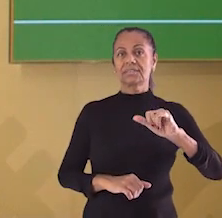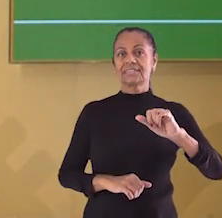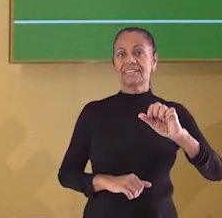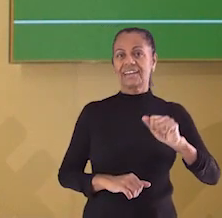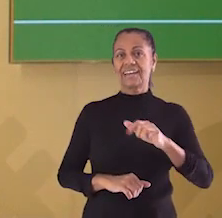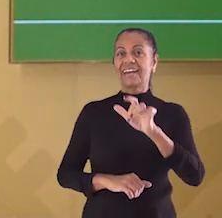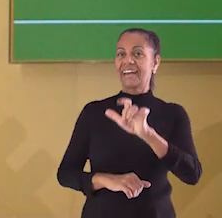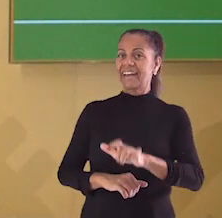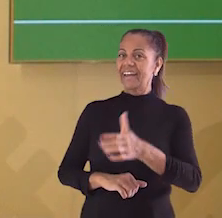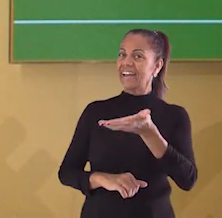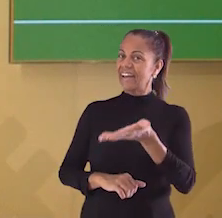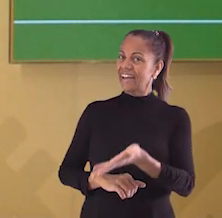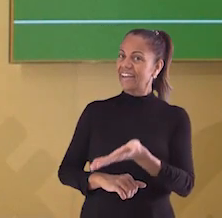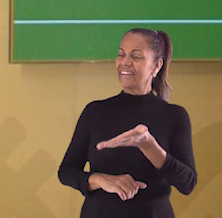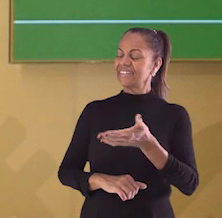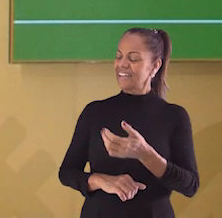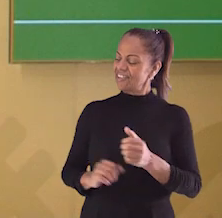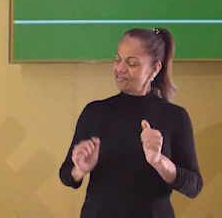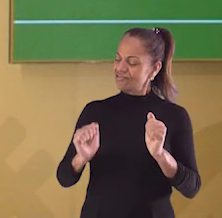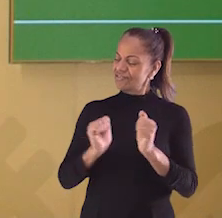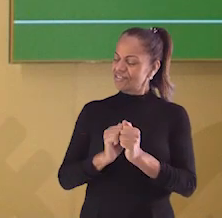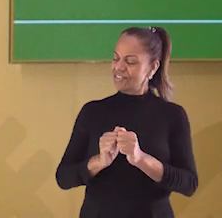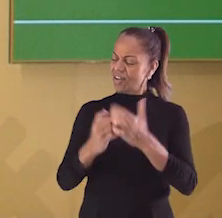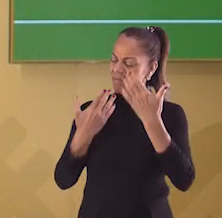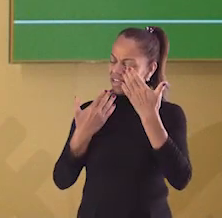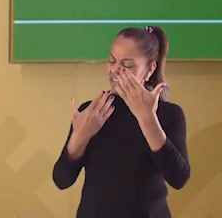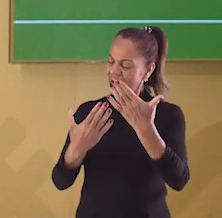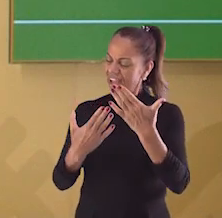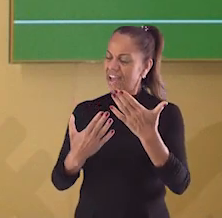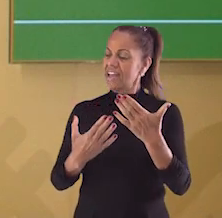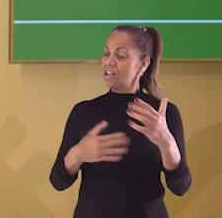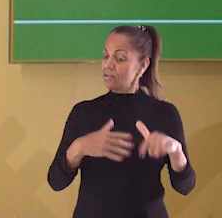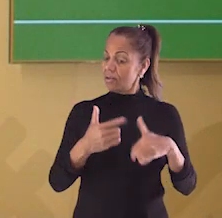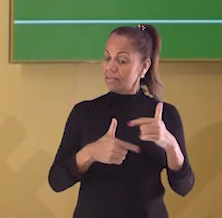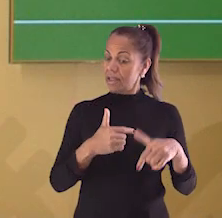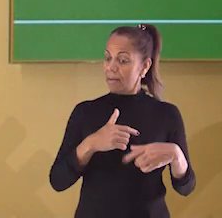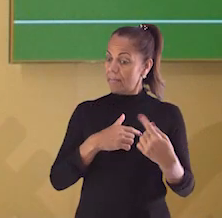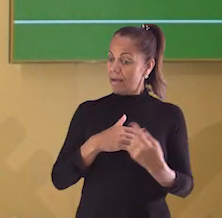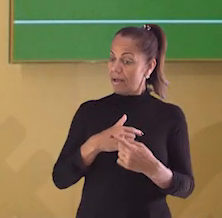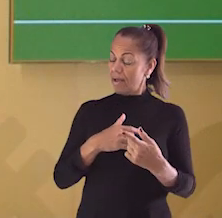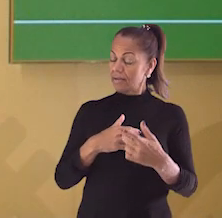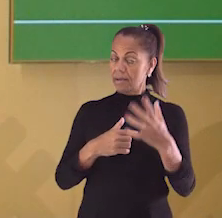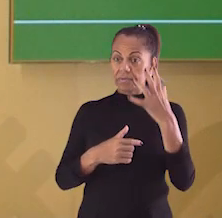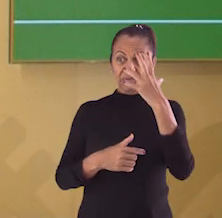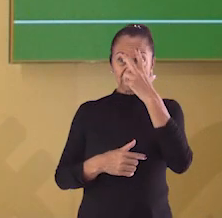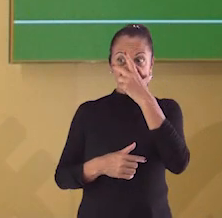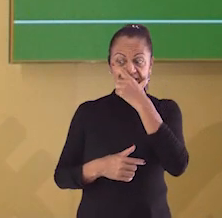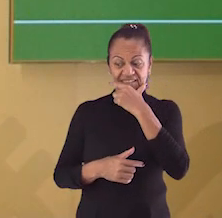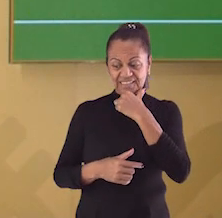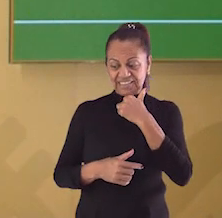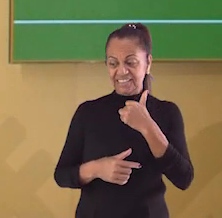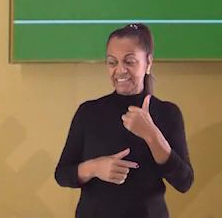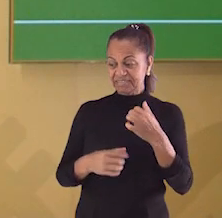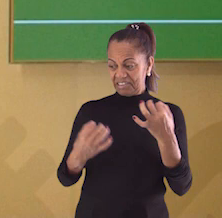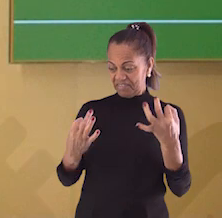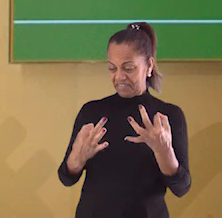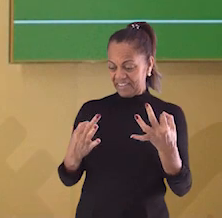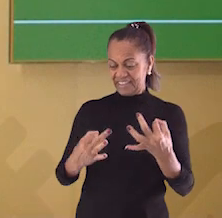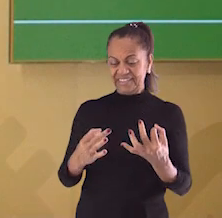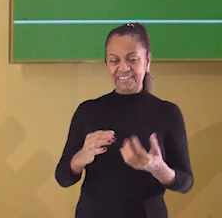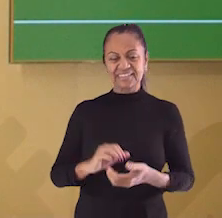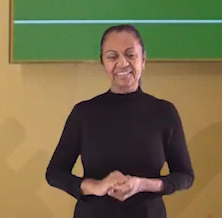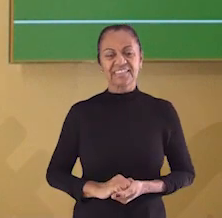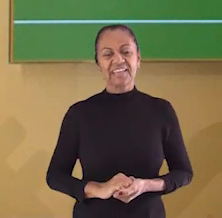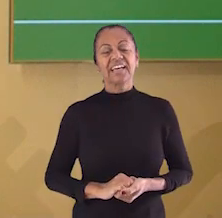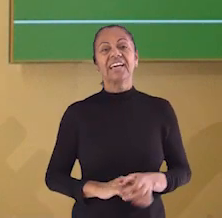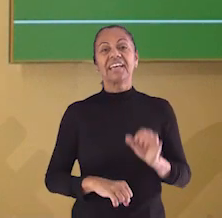está aqui com a gente, certo? Muitíssimo obrigado por ter vindo, tá? Seu trabalho está excelente, está muito bonito. Um dia a minha vai ser assim